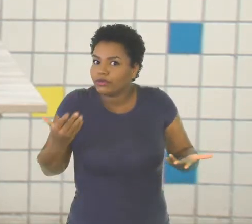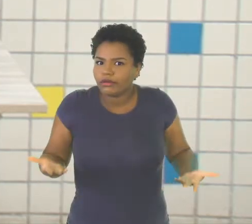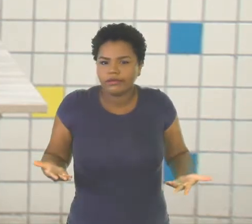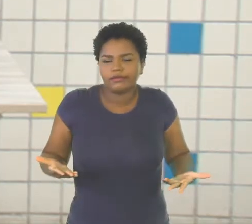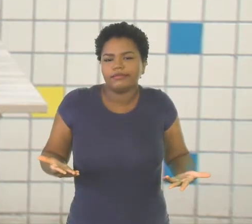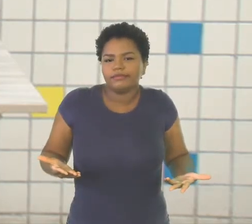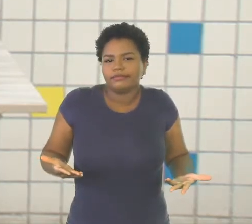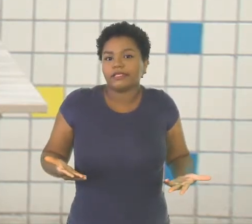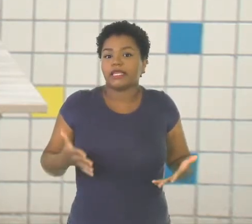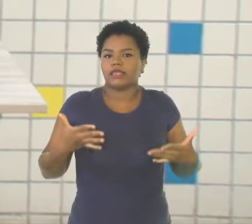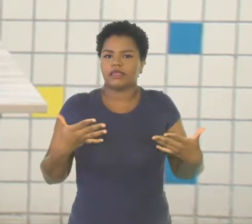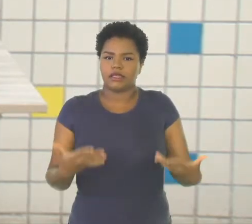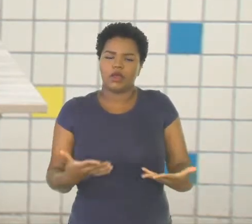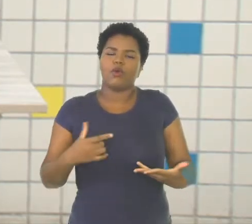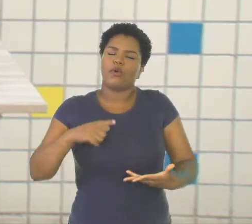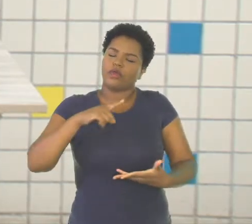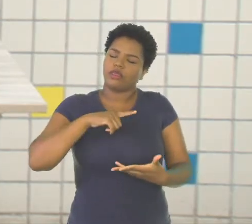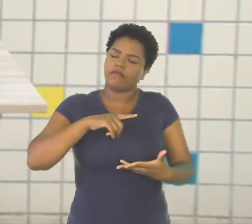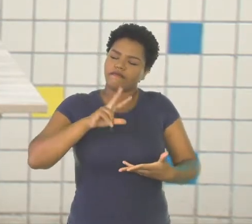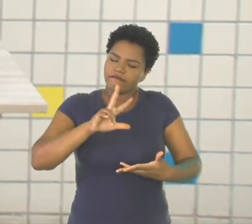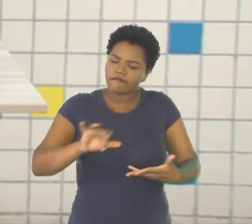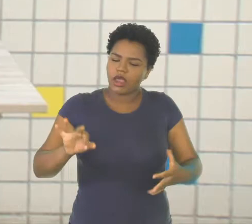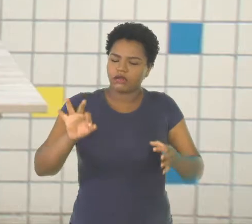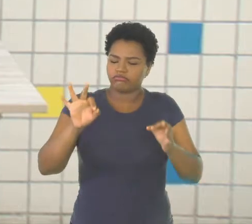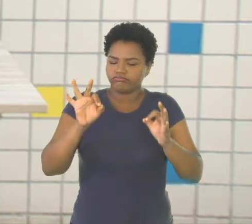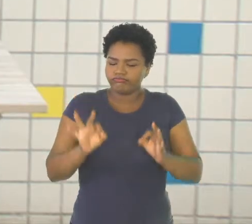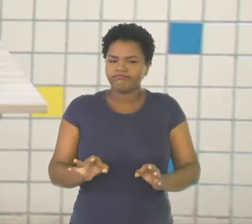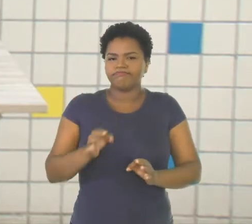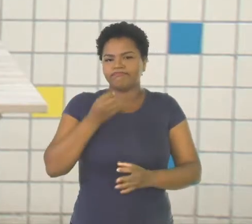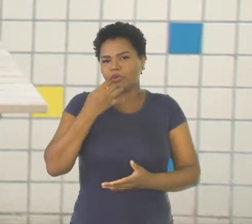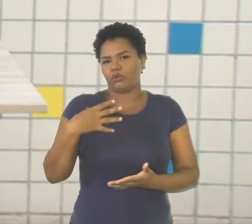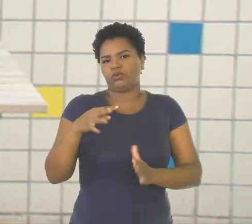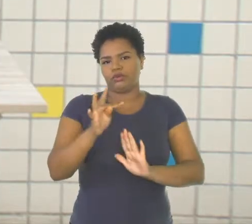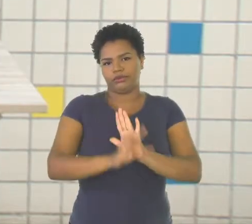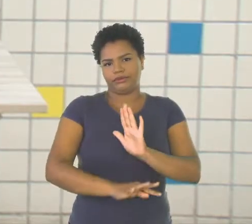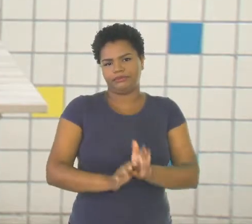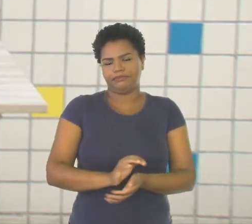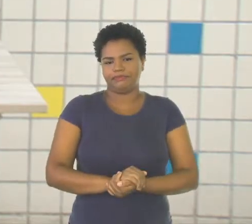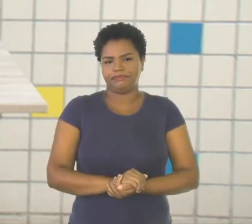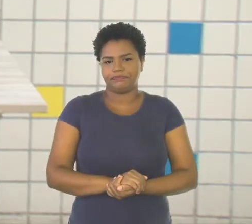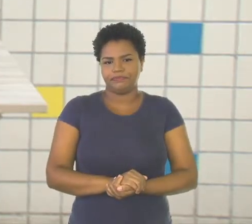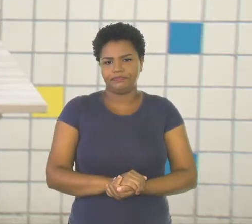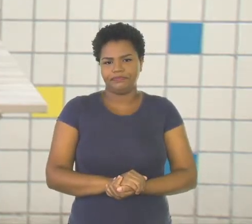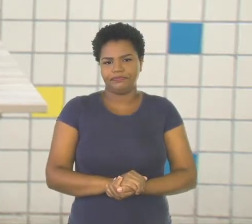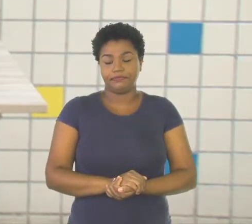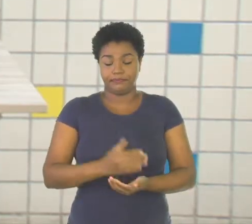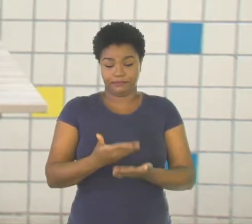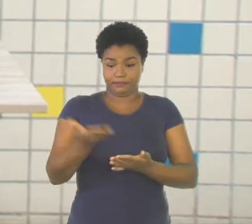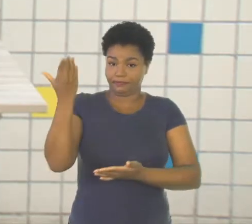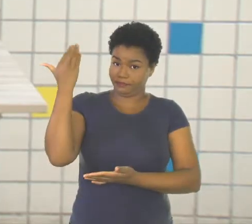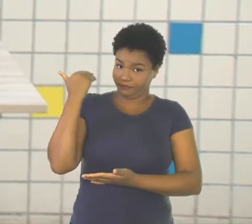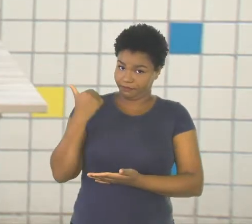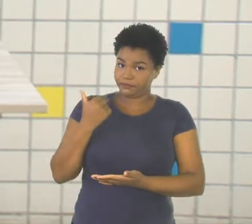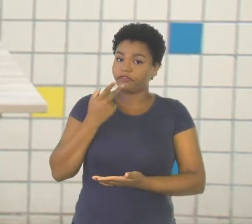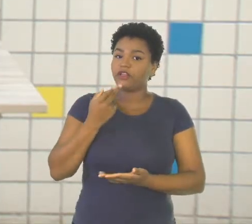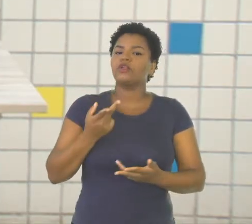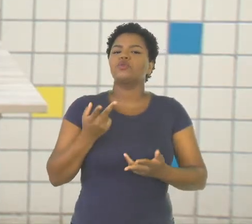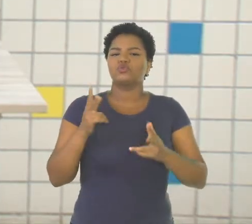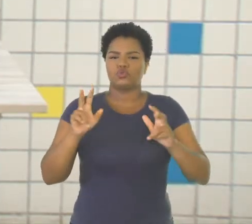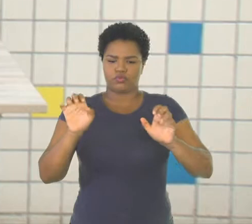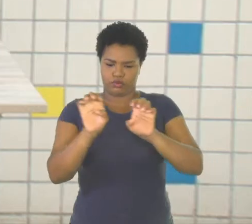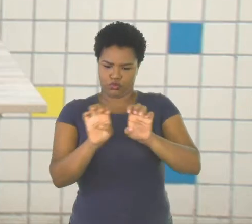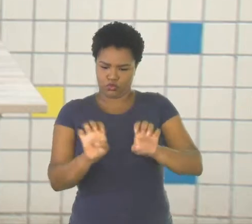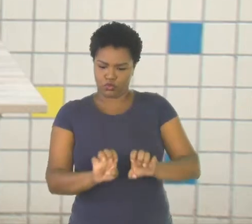eu terei um bom texto. Na aula passada, falamos também sobre a estrutura do